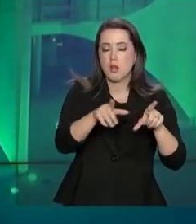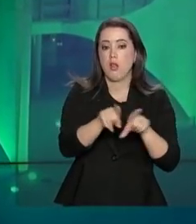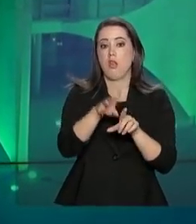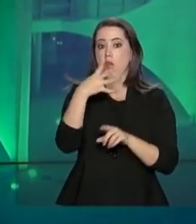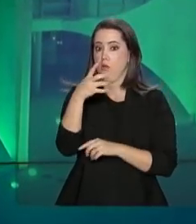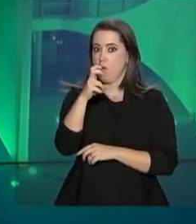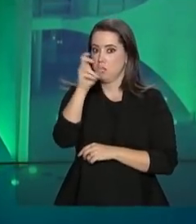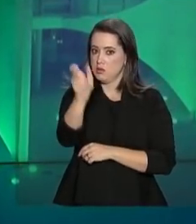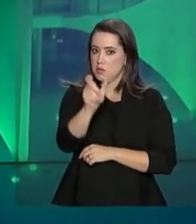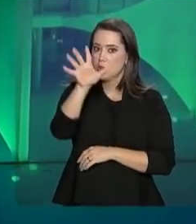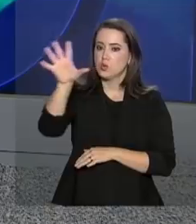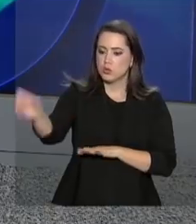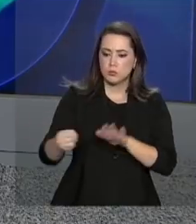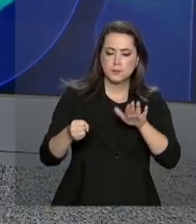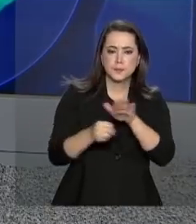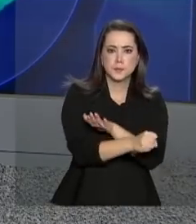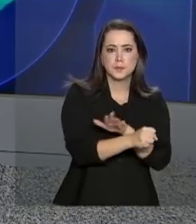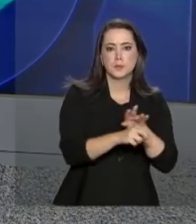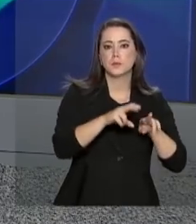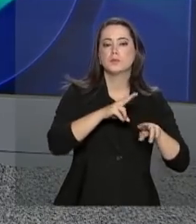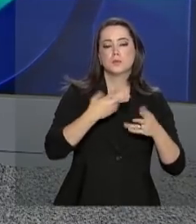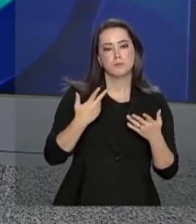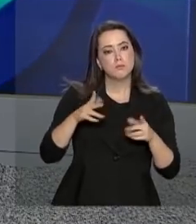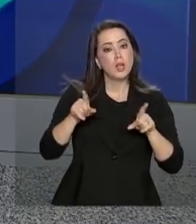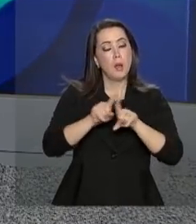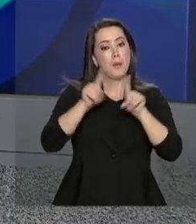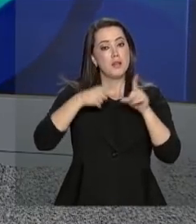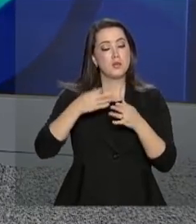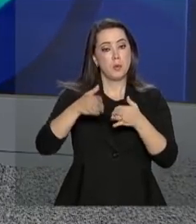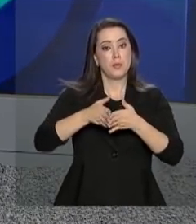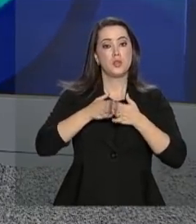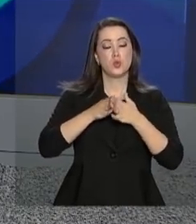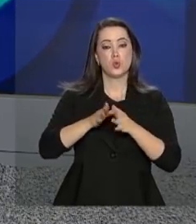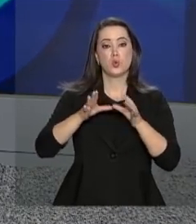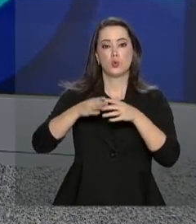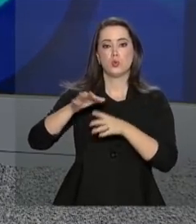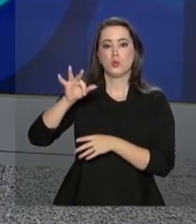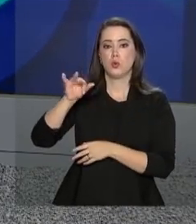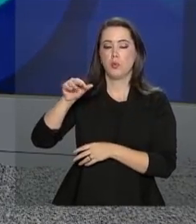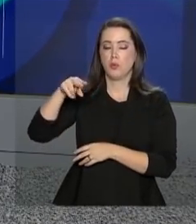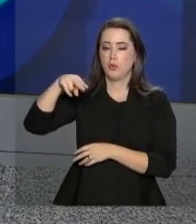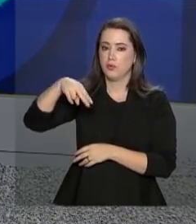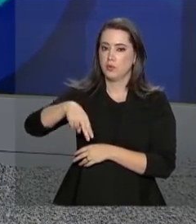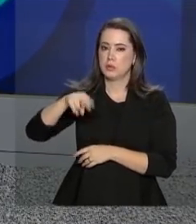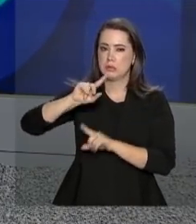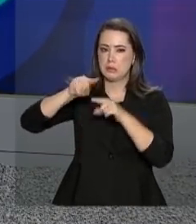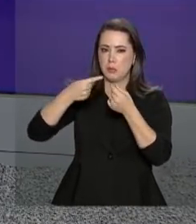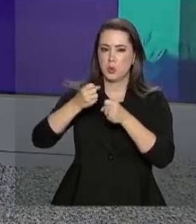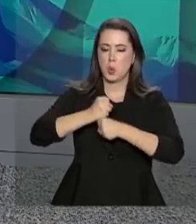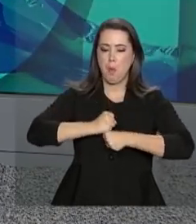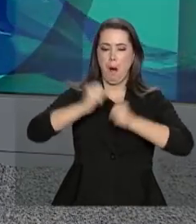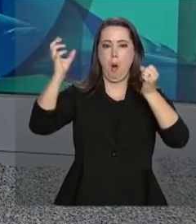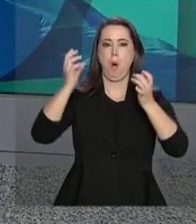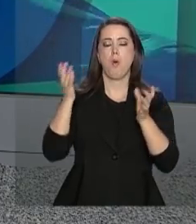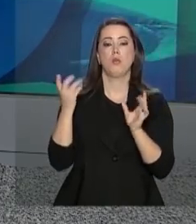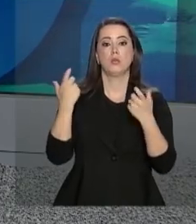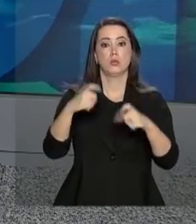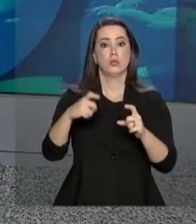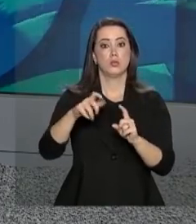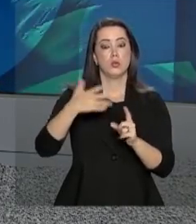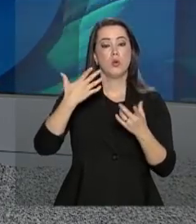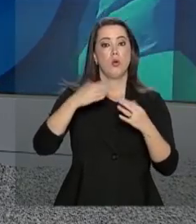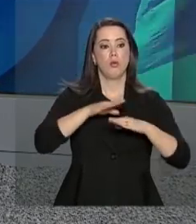suspeitos foram detidos o pedido de envio da força nacional foi feito depois da explosão de uma bomba no viaduto de